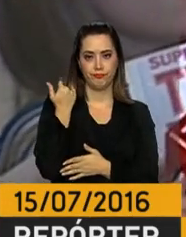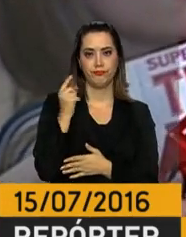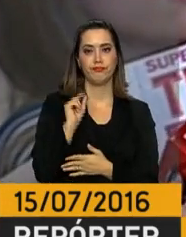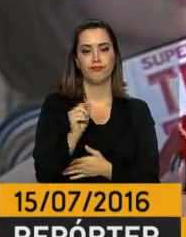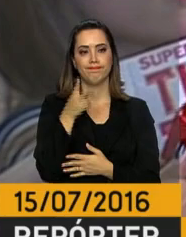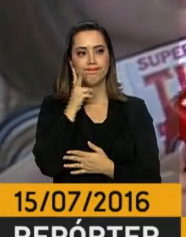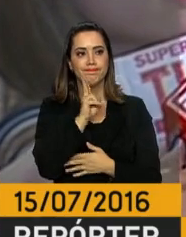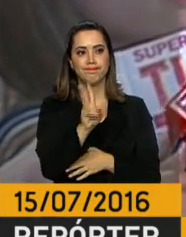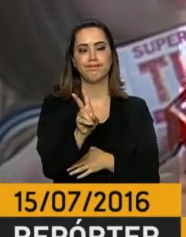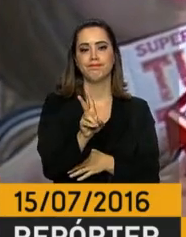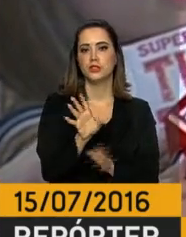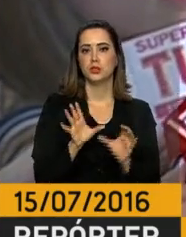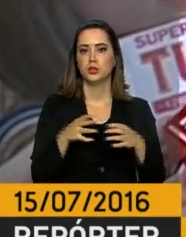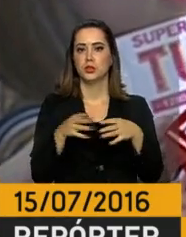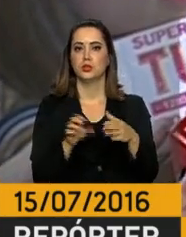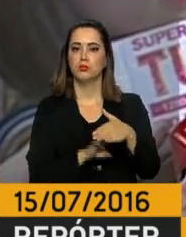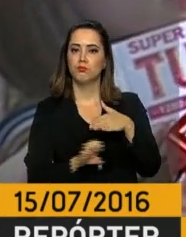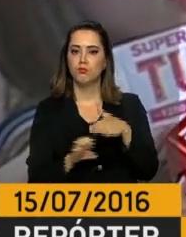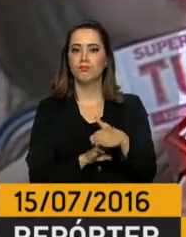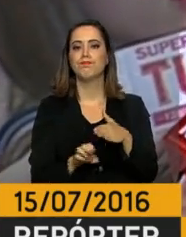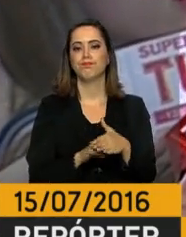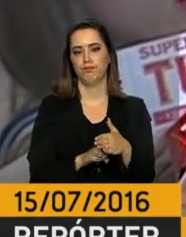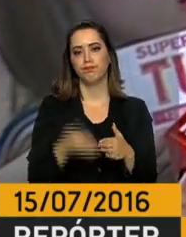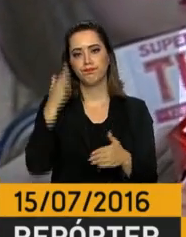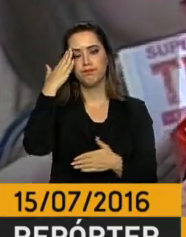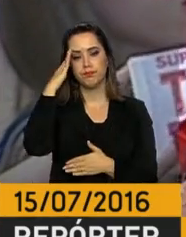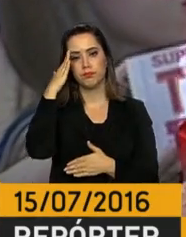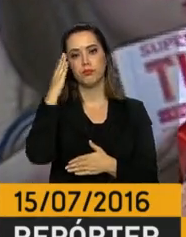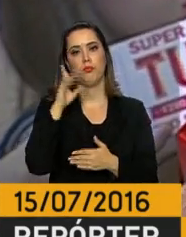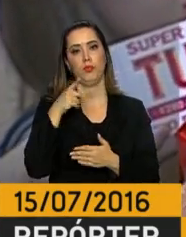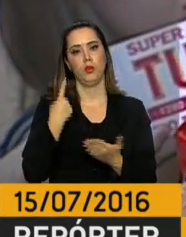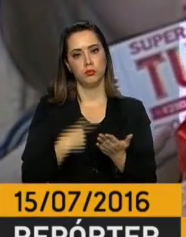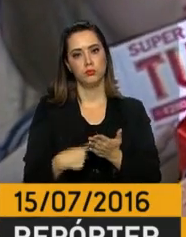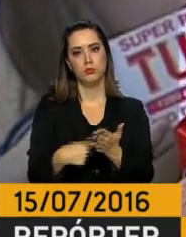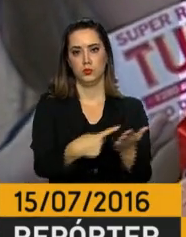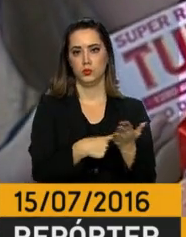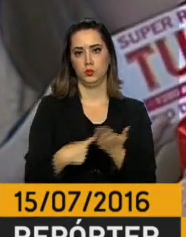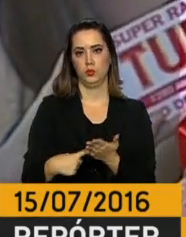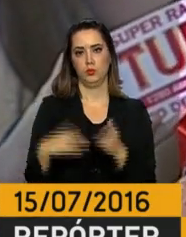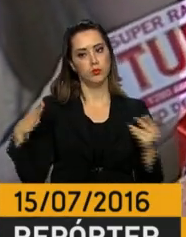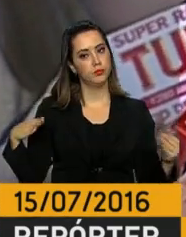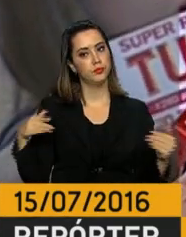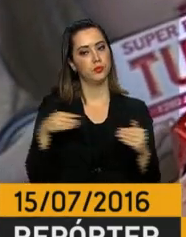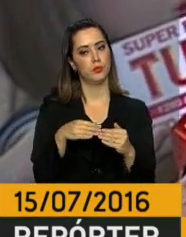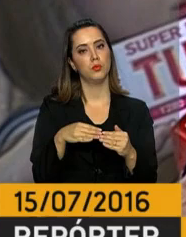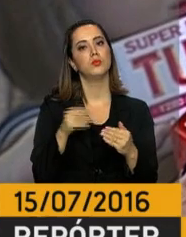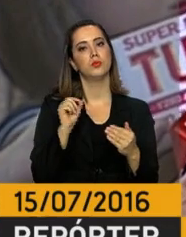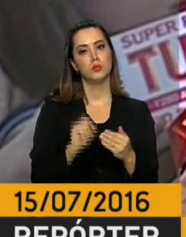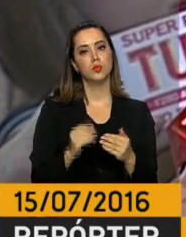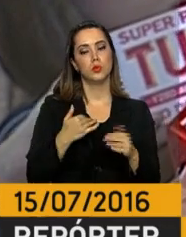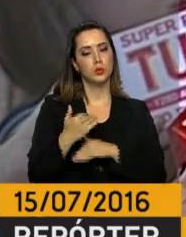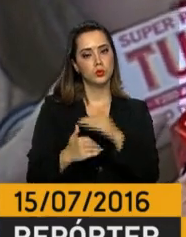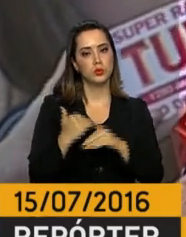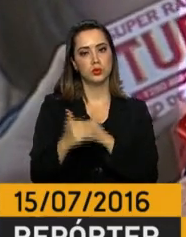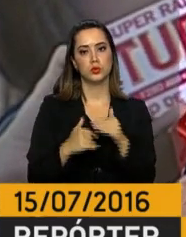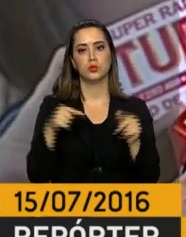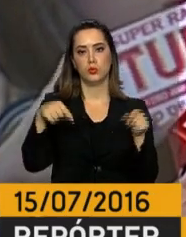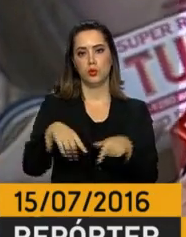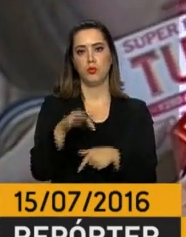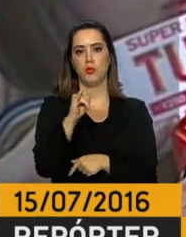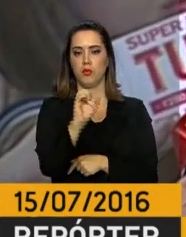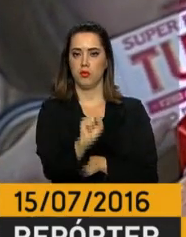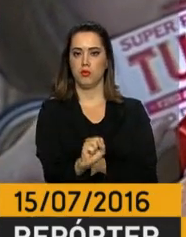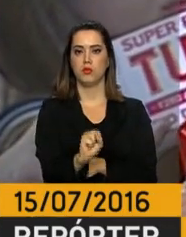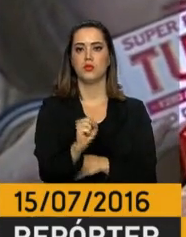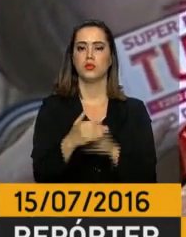e garantiram que cooperarão no sentido de que a gente possa manter o FIES atual e discutindo, inclusive,